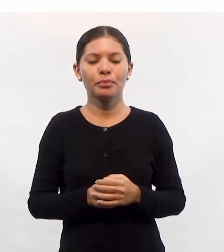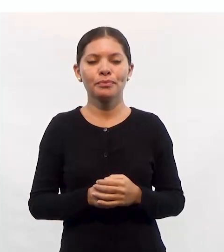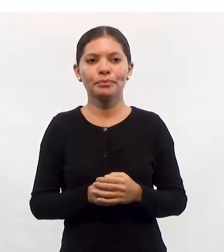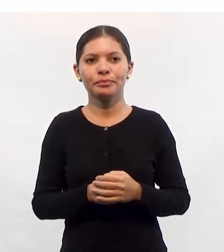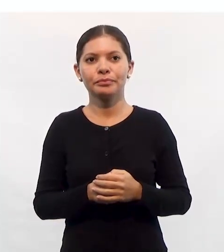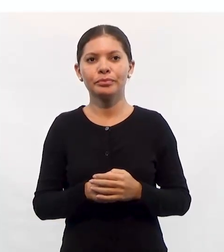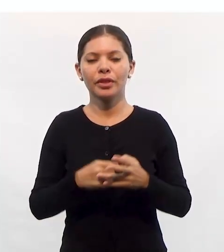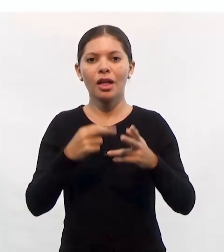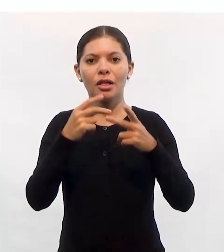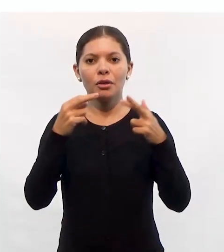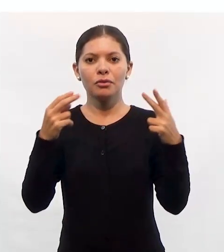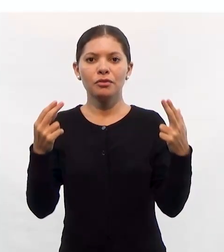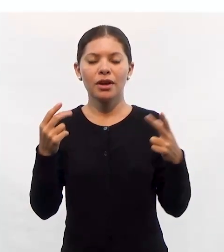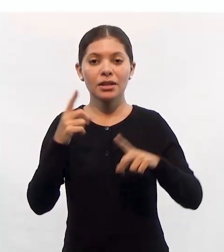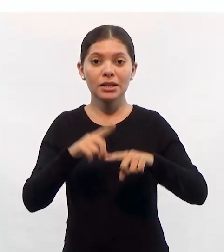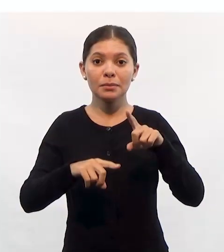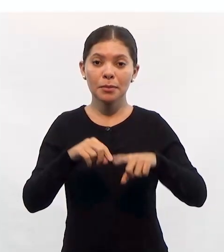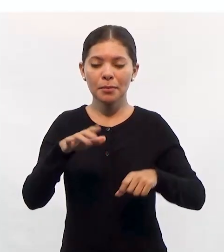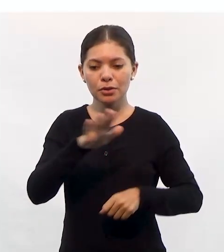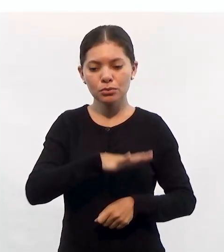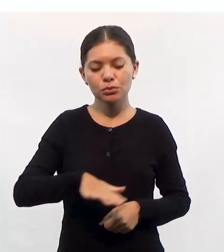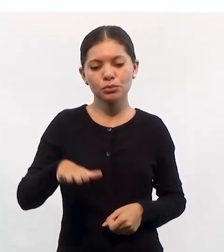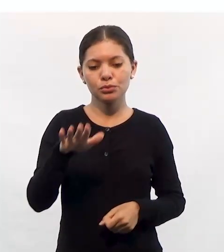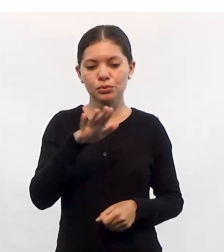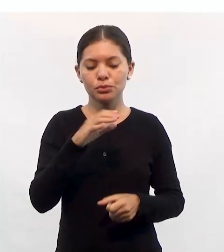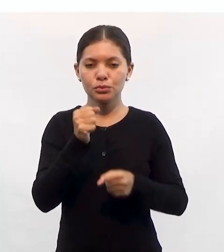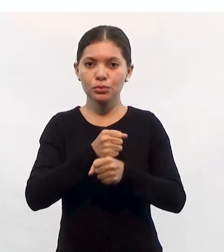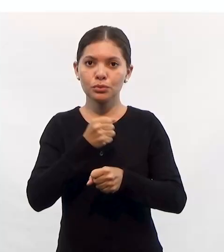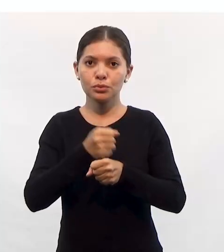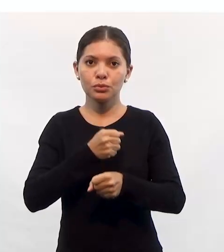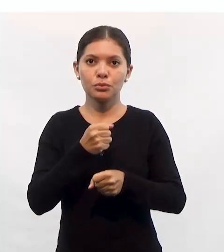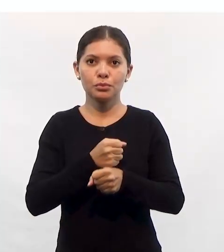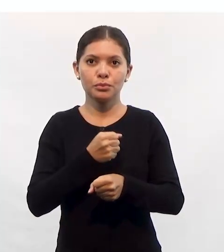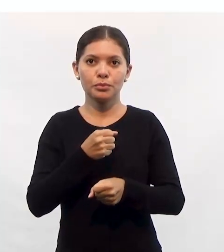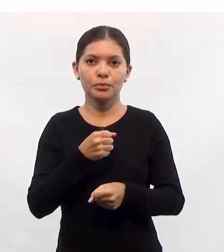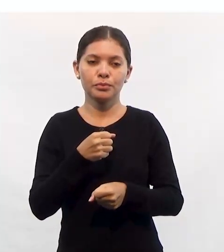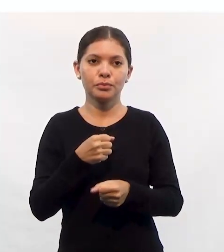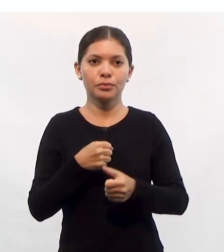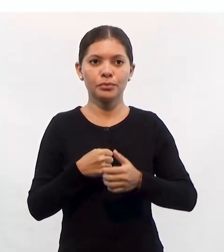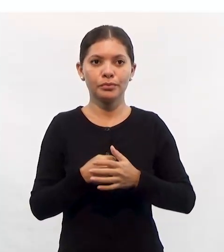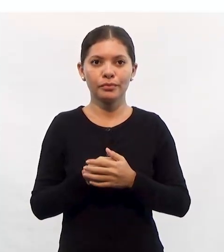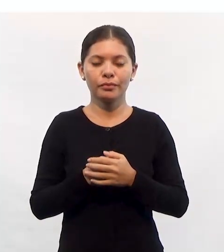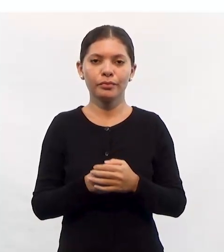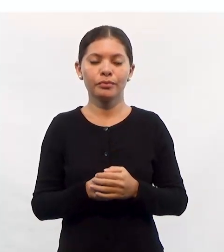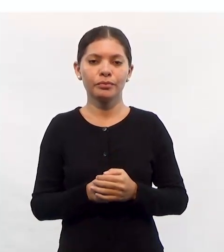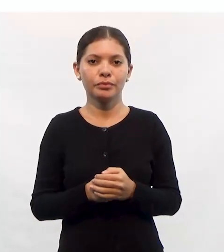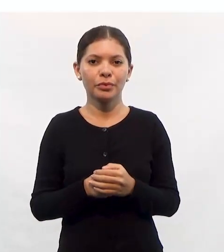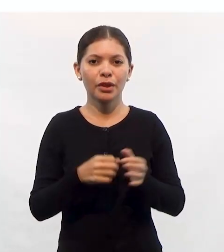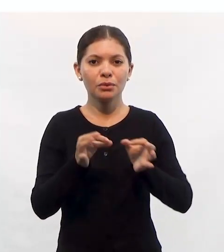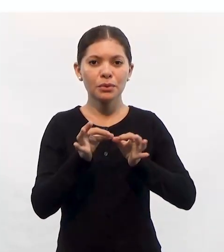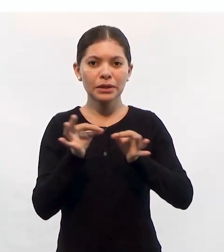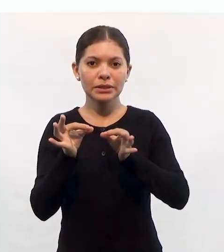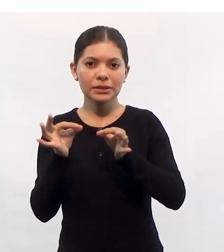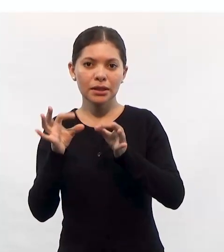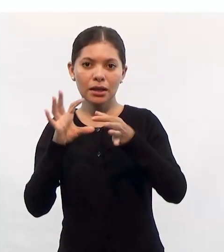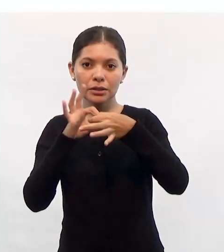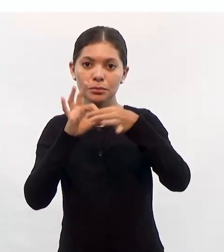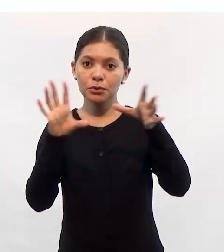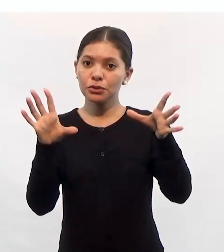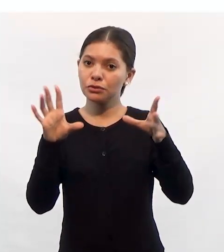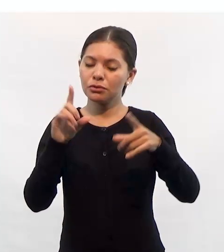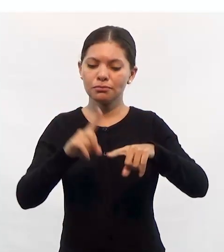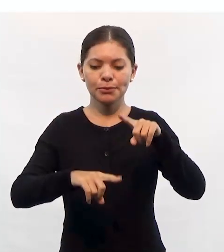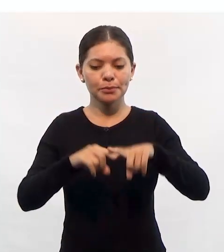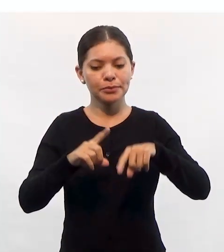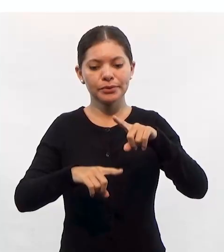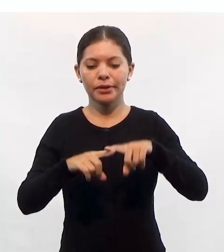vários locais no canteiro de obra e esse MRP vai gerenciar o tanto a